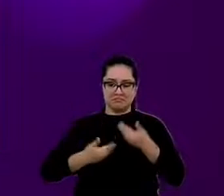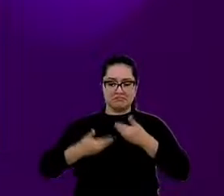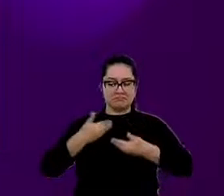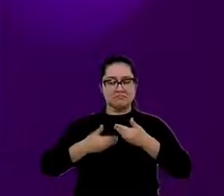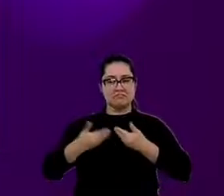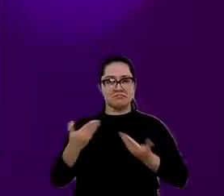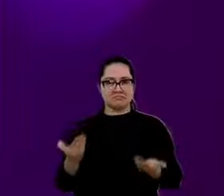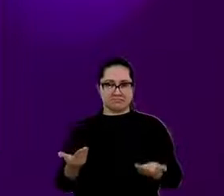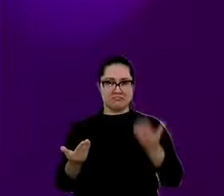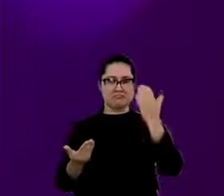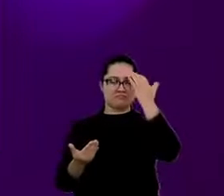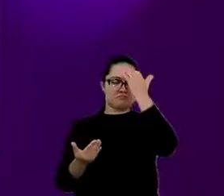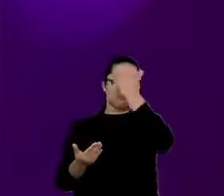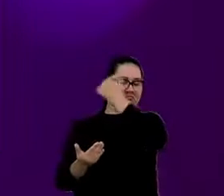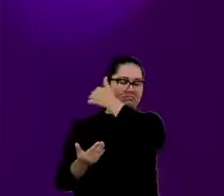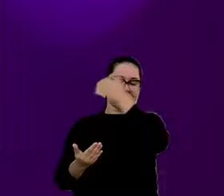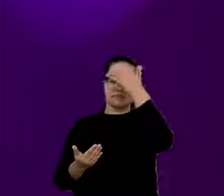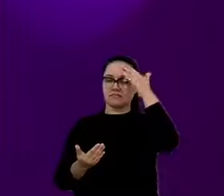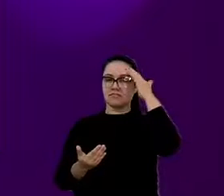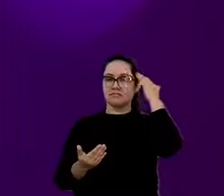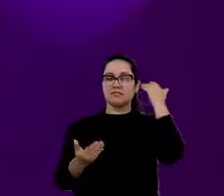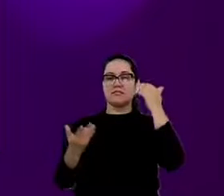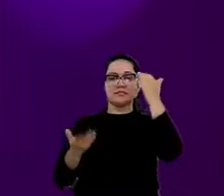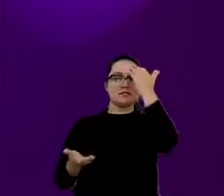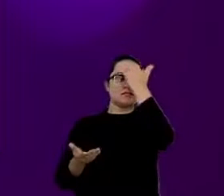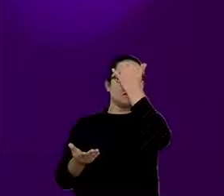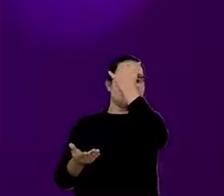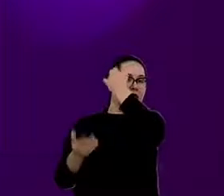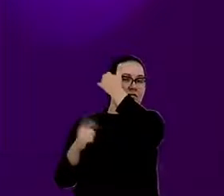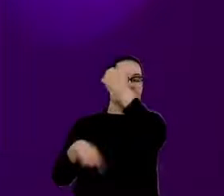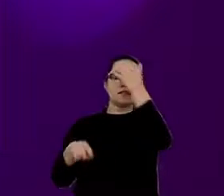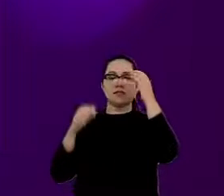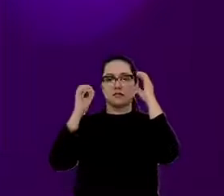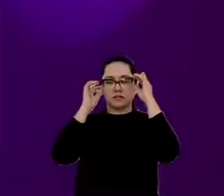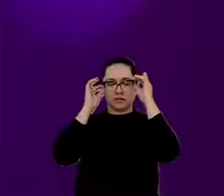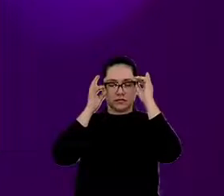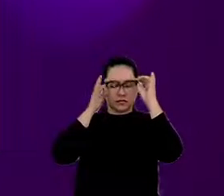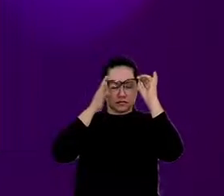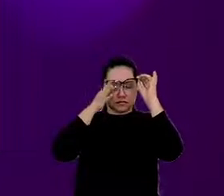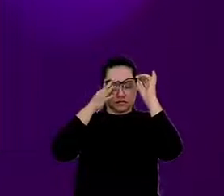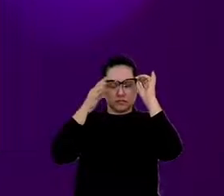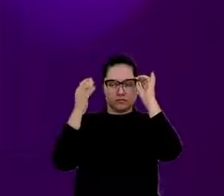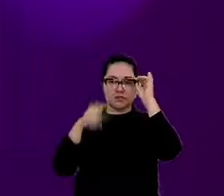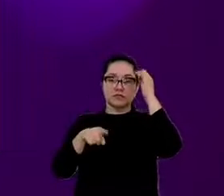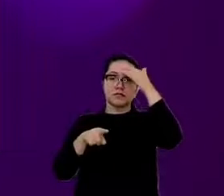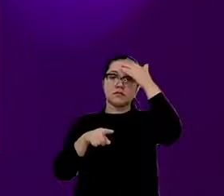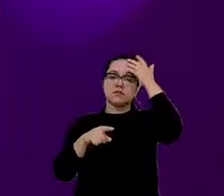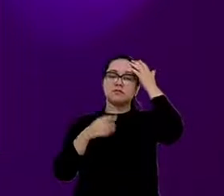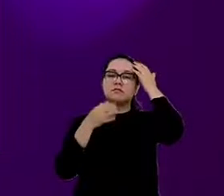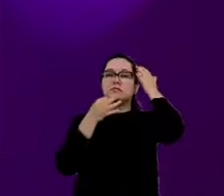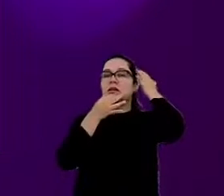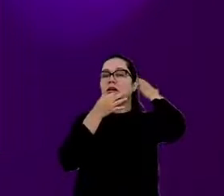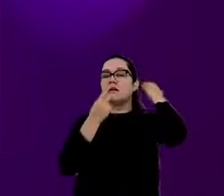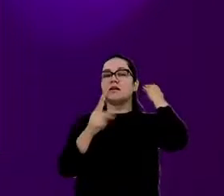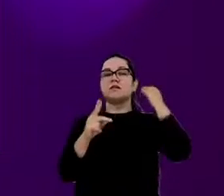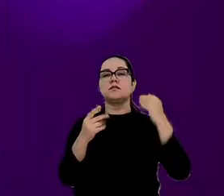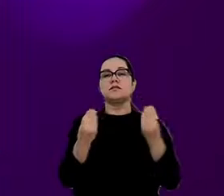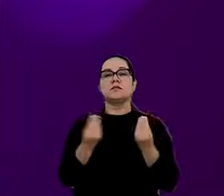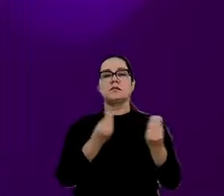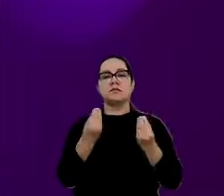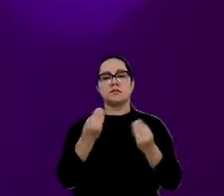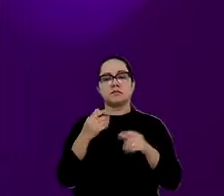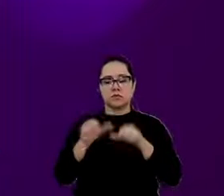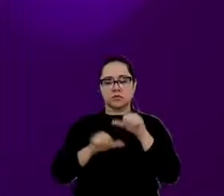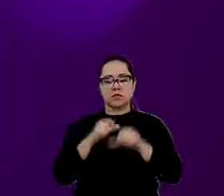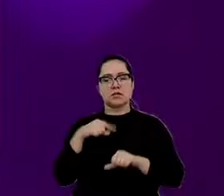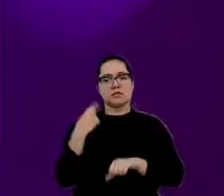doença cardiovascular. Para esse cenário, o que é que o senhor acha em relação ao que a gente deve mudar para a nossa prática? Porque eu acho que é um